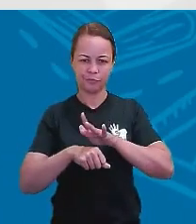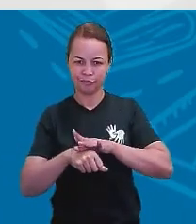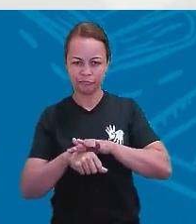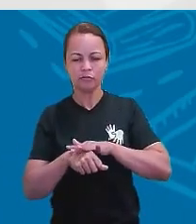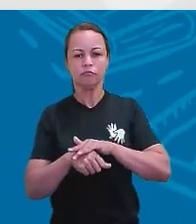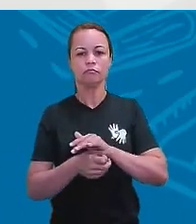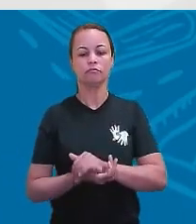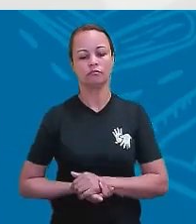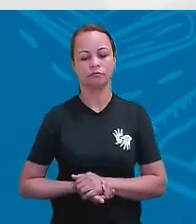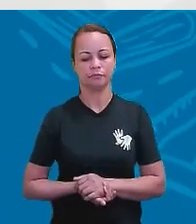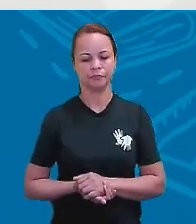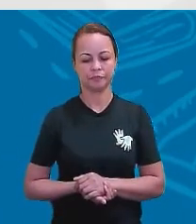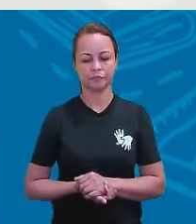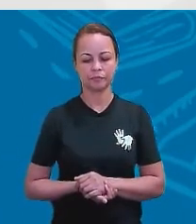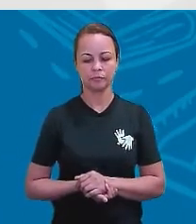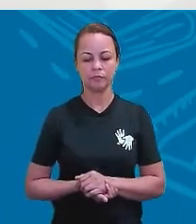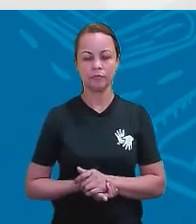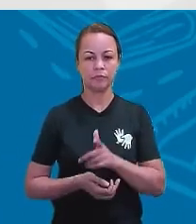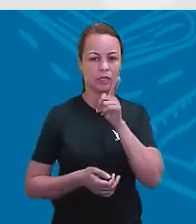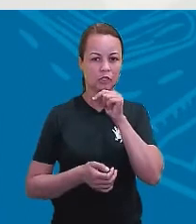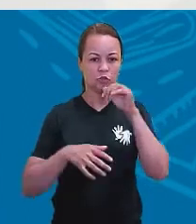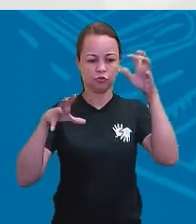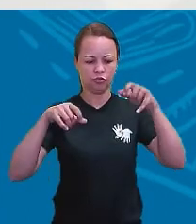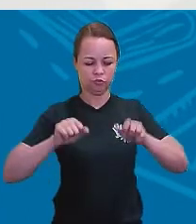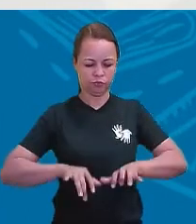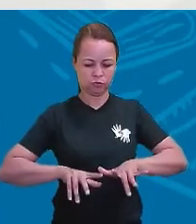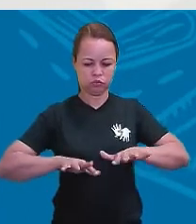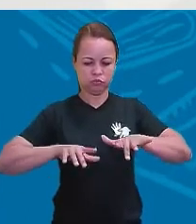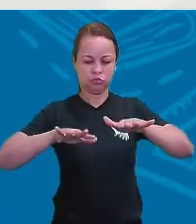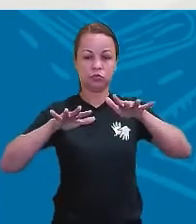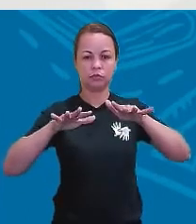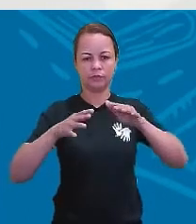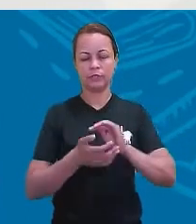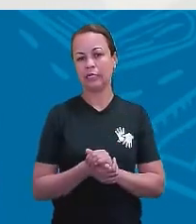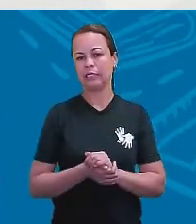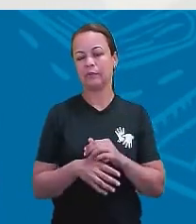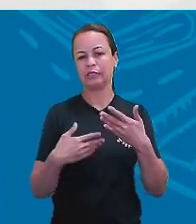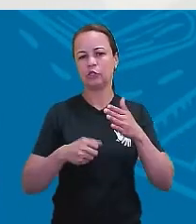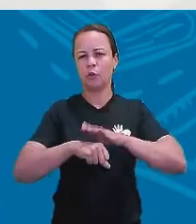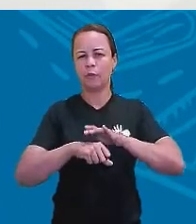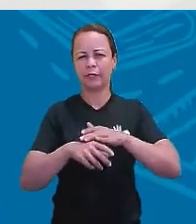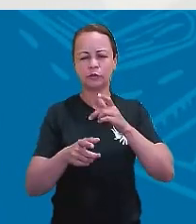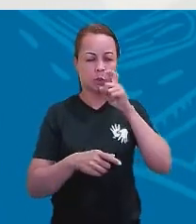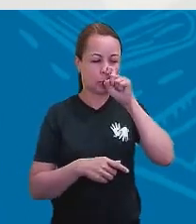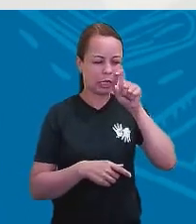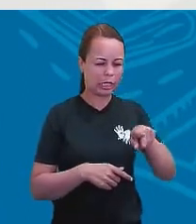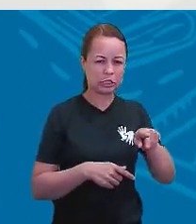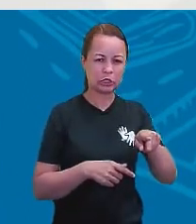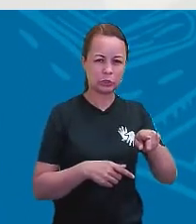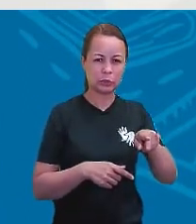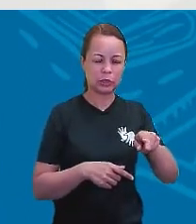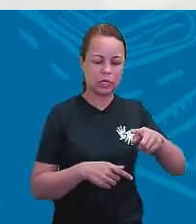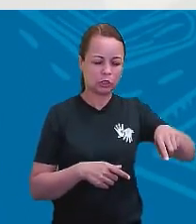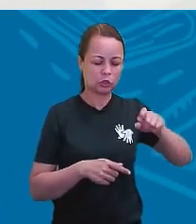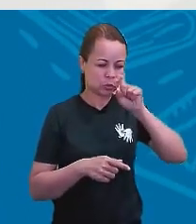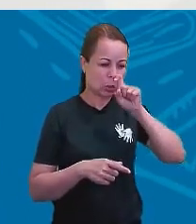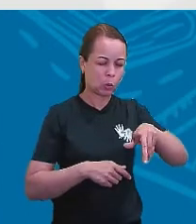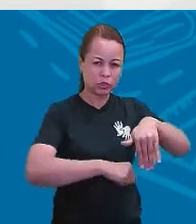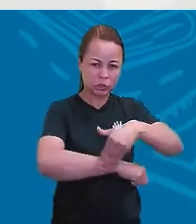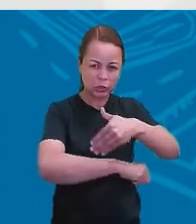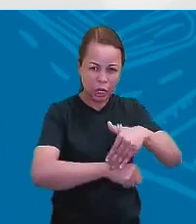né? Enchentes. A partir do momento que a gente não dá um destino adequado àquele lixo, quando a gente joga o lixo na